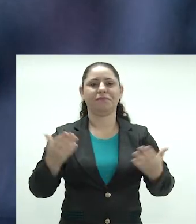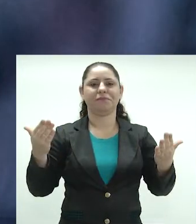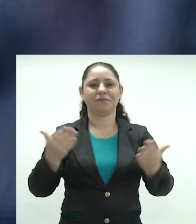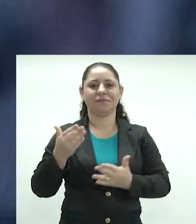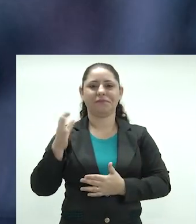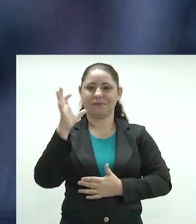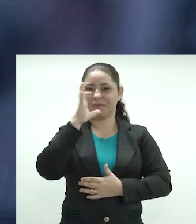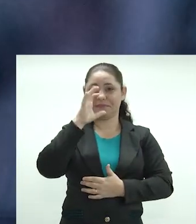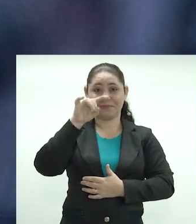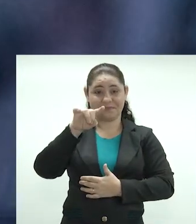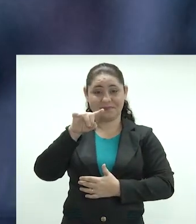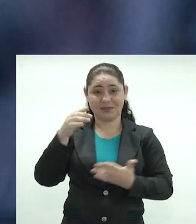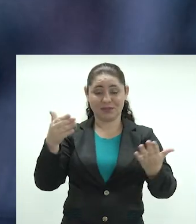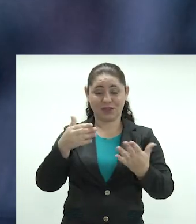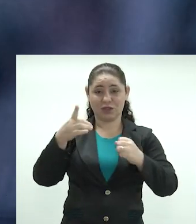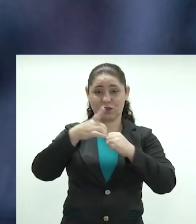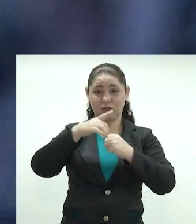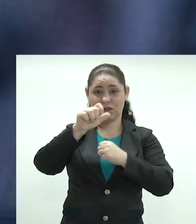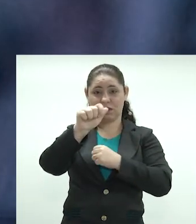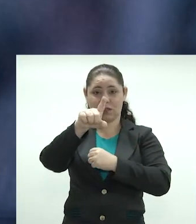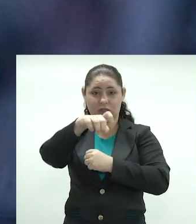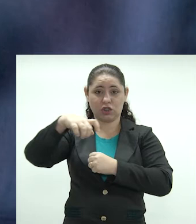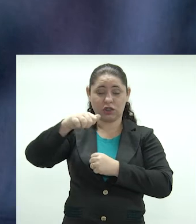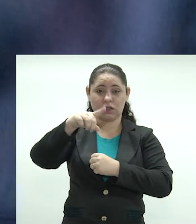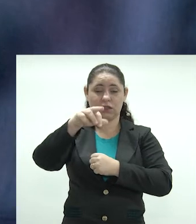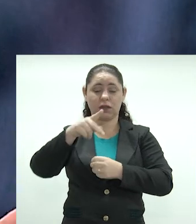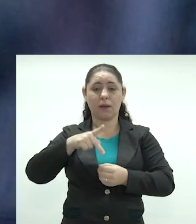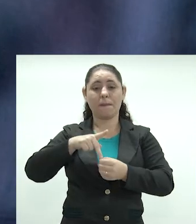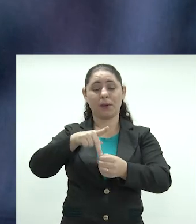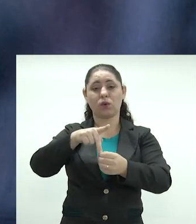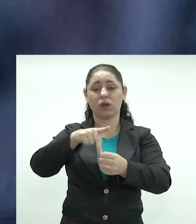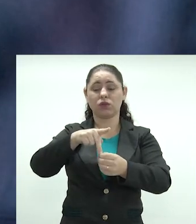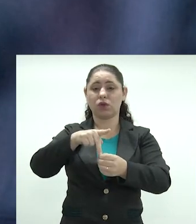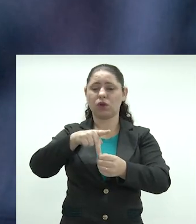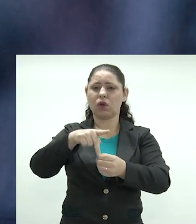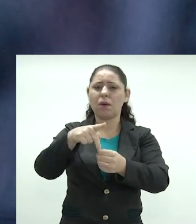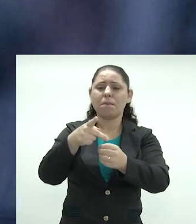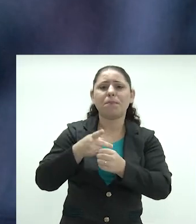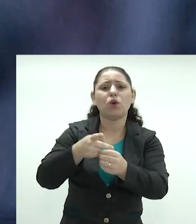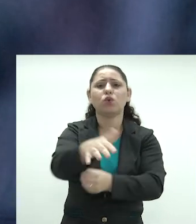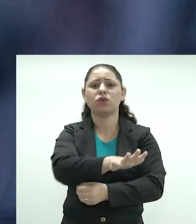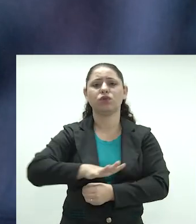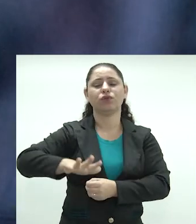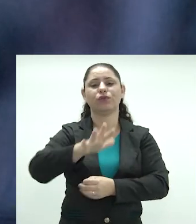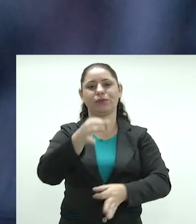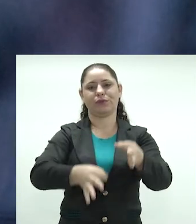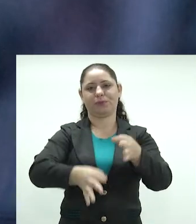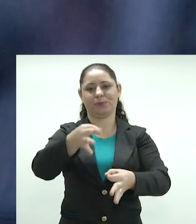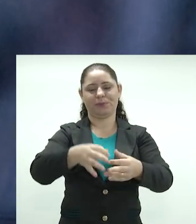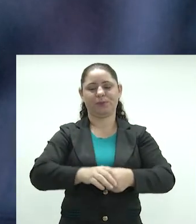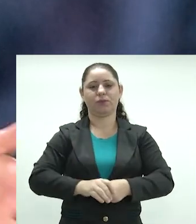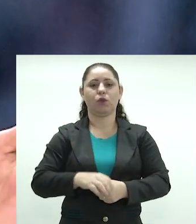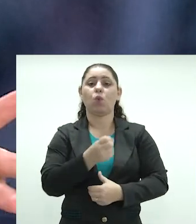você acompanhou aqui com o Dr. Alexandre Magno, que é o procurador-geral. Ele é promotor, mas agora é procurador-geral de Justiça.